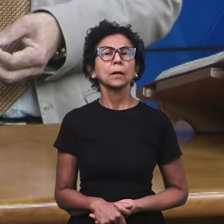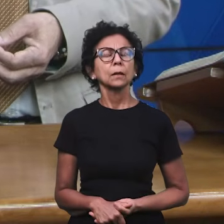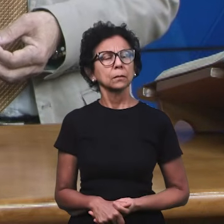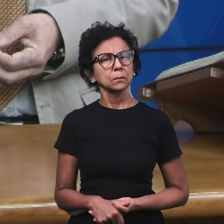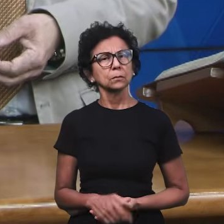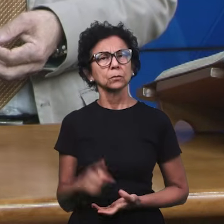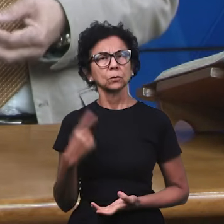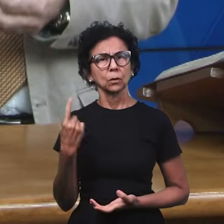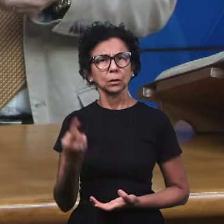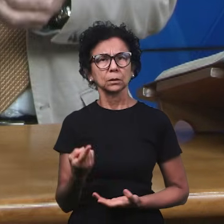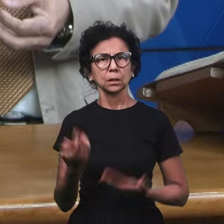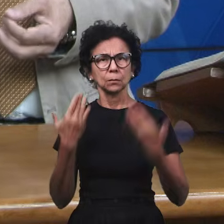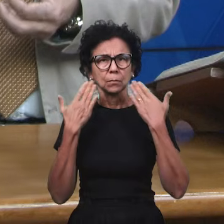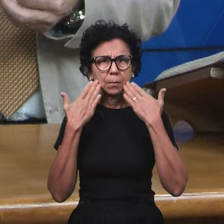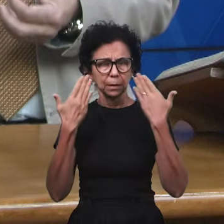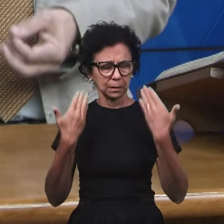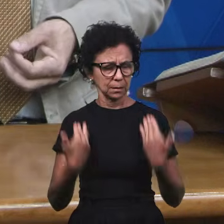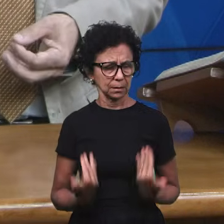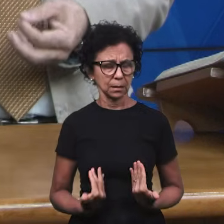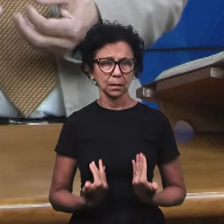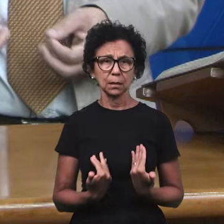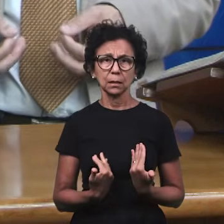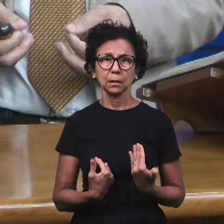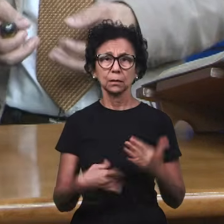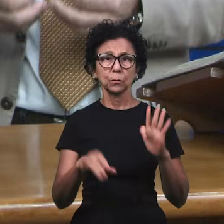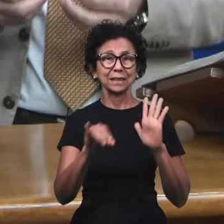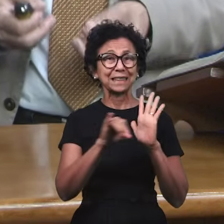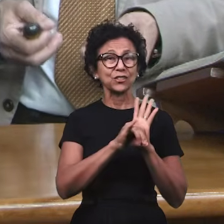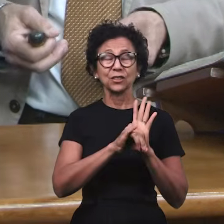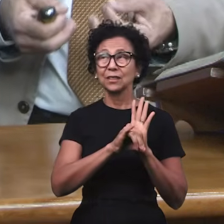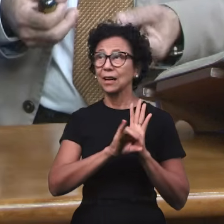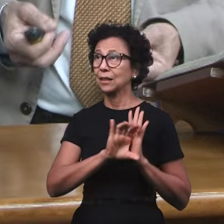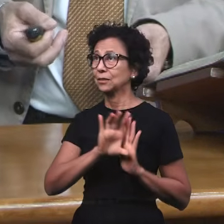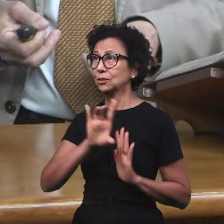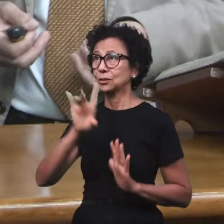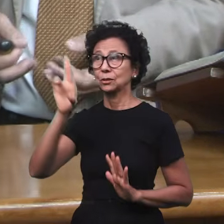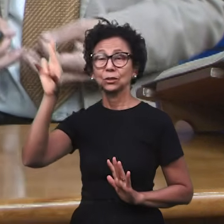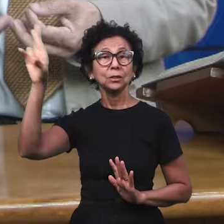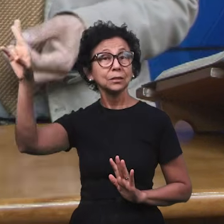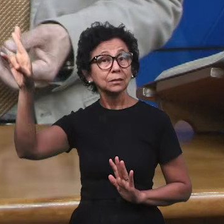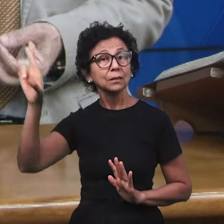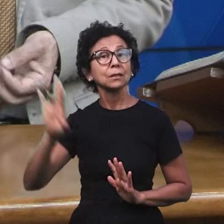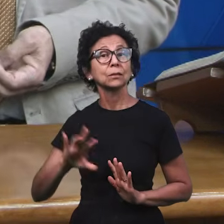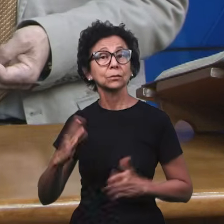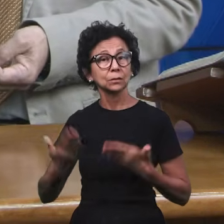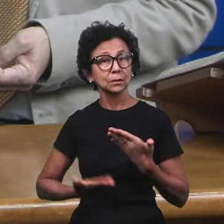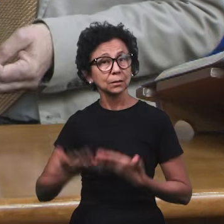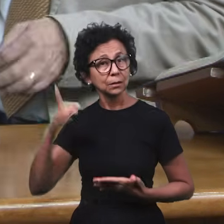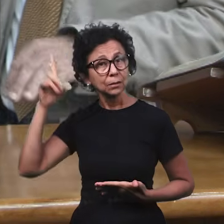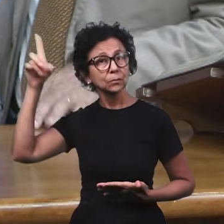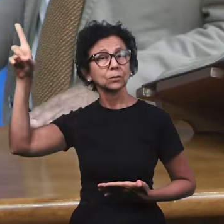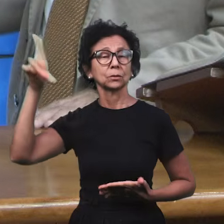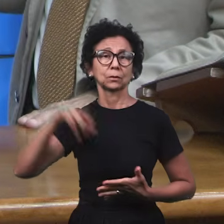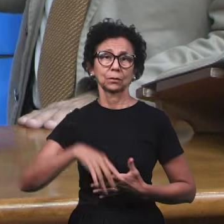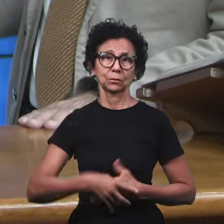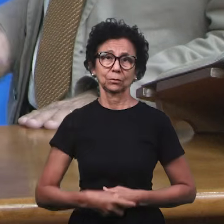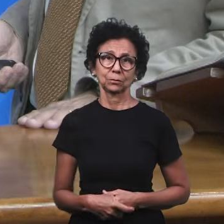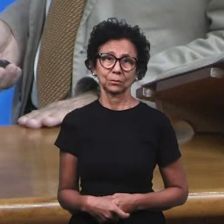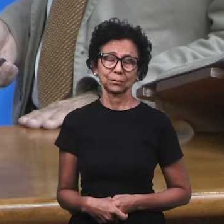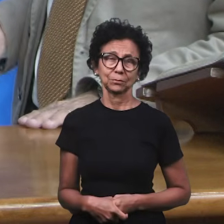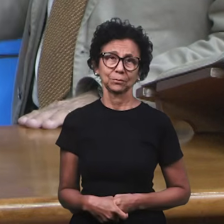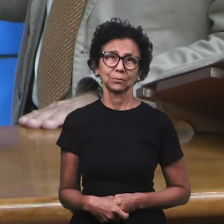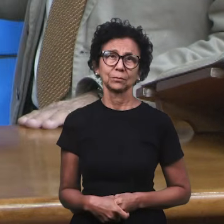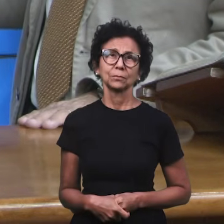servo. Aquele que tem uma identidade com o Senhor, uma identidade com Deus, aquele que serve a um Deus vivo.